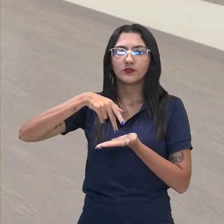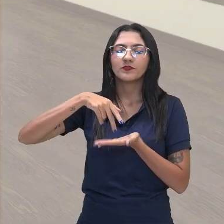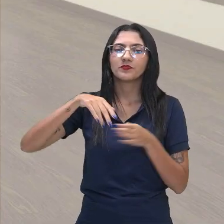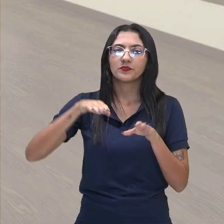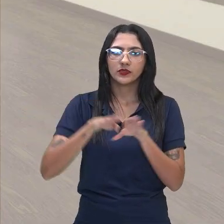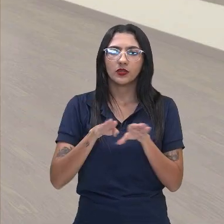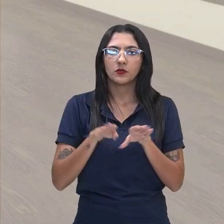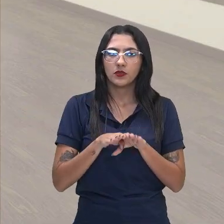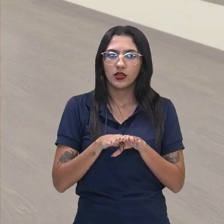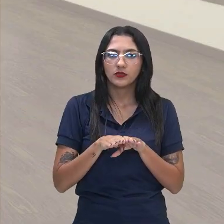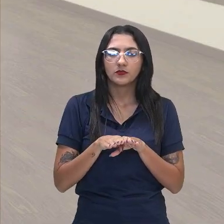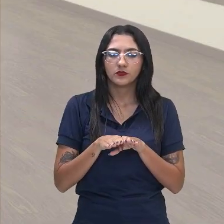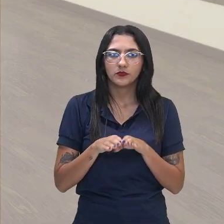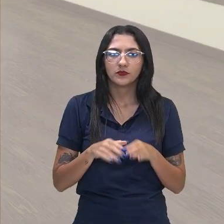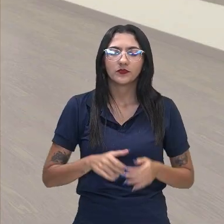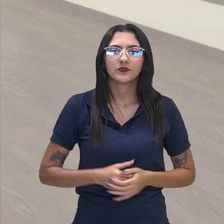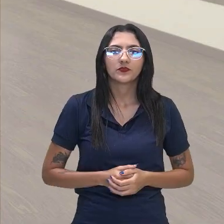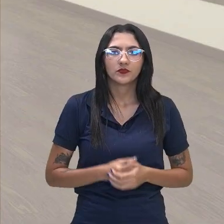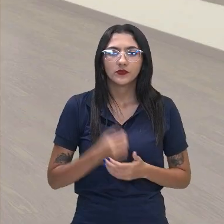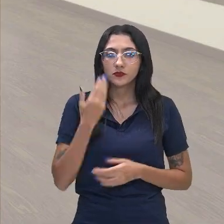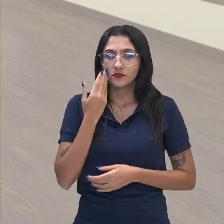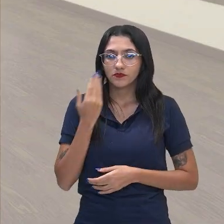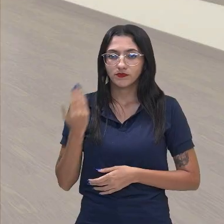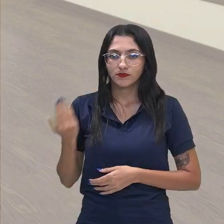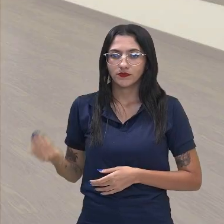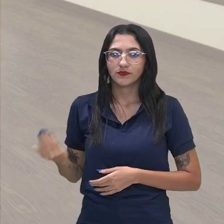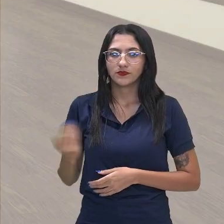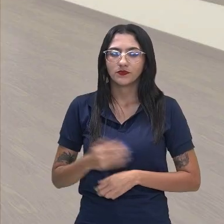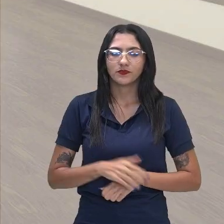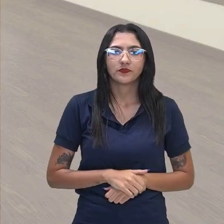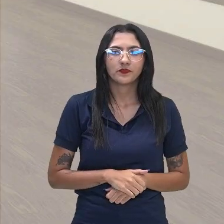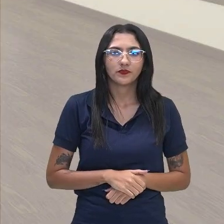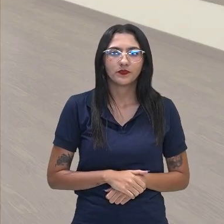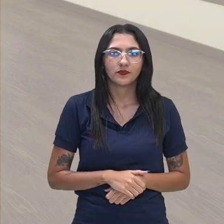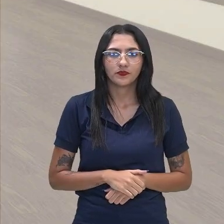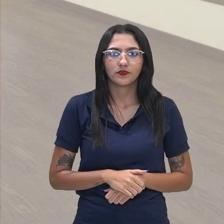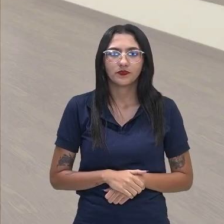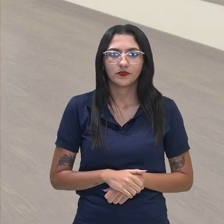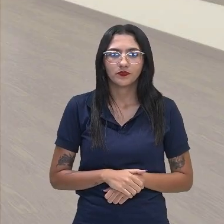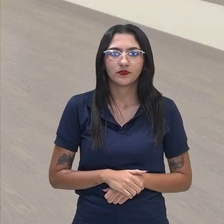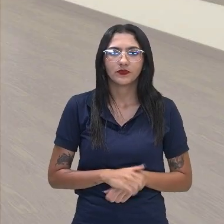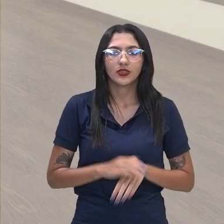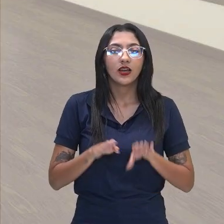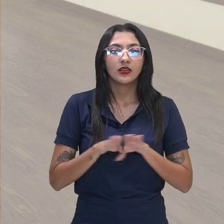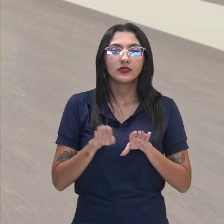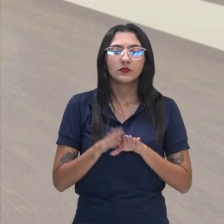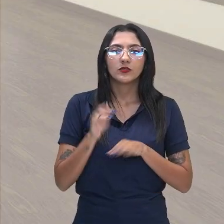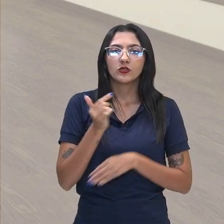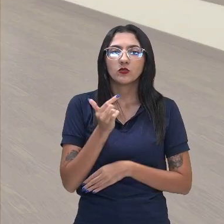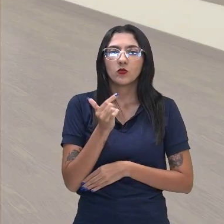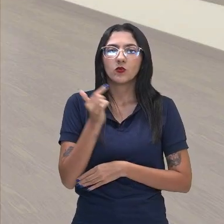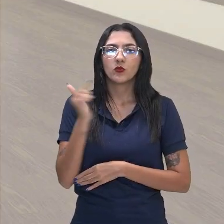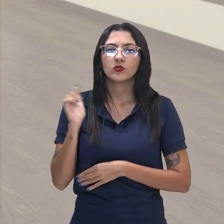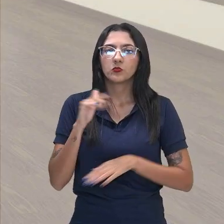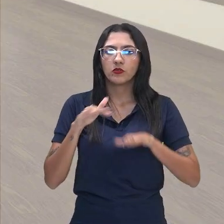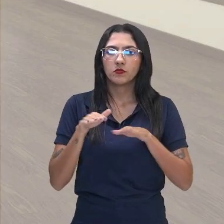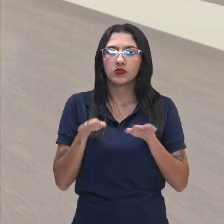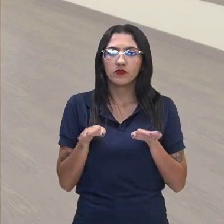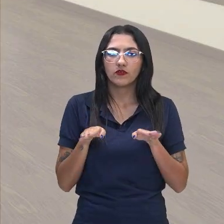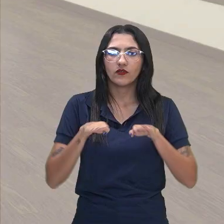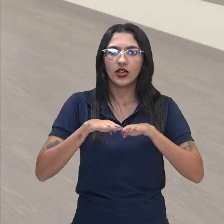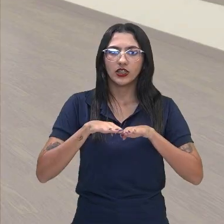minha articulação coxo-femoral. Logo, eu tenho a rotação medial para dentro.